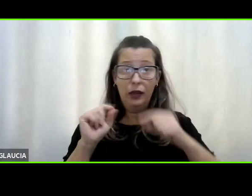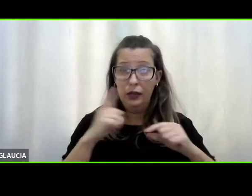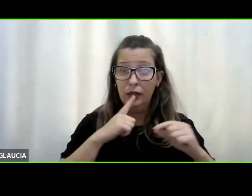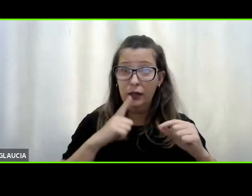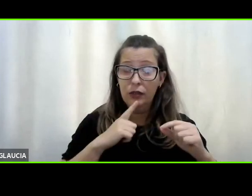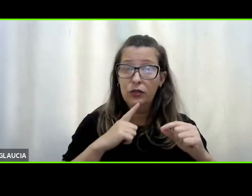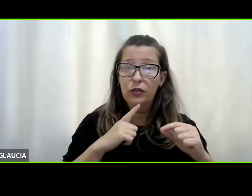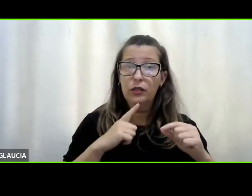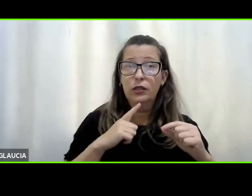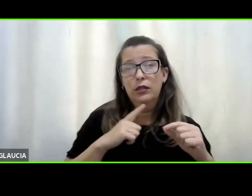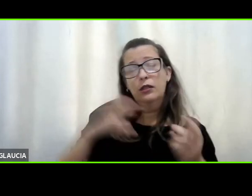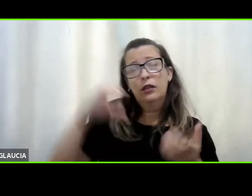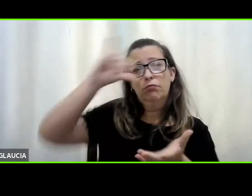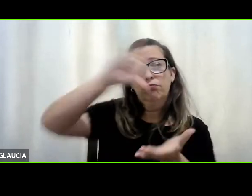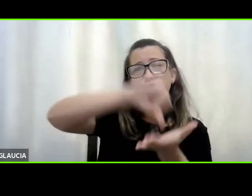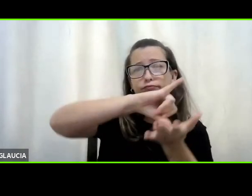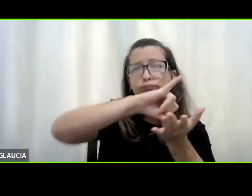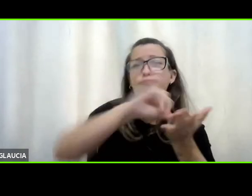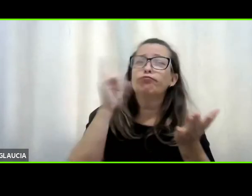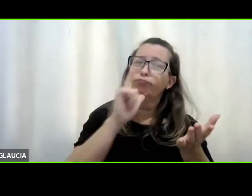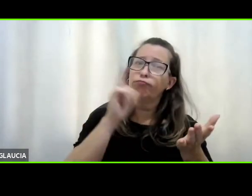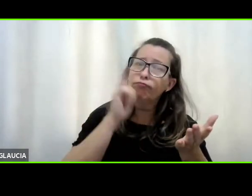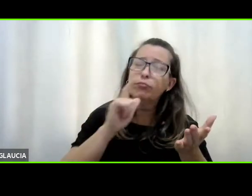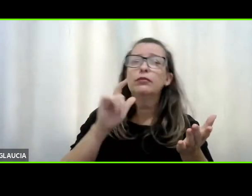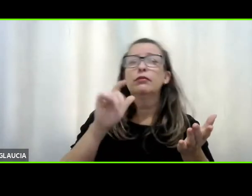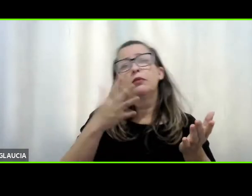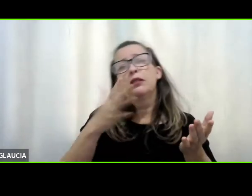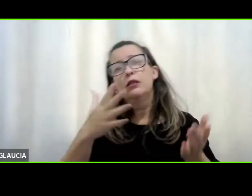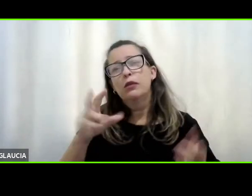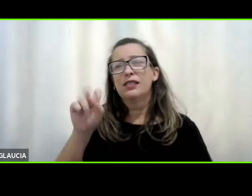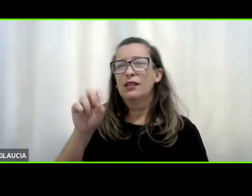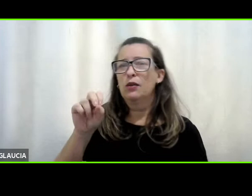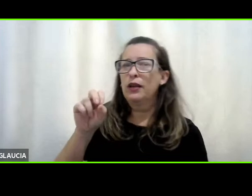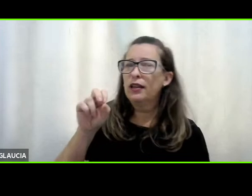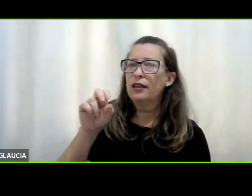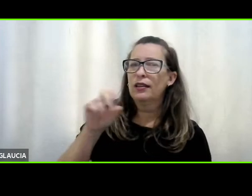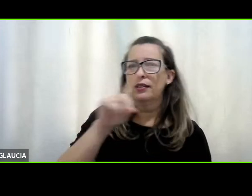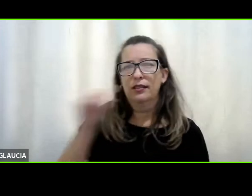se chegava facilmente a 50, 100 mil pessoas,